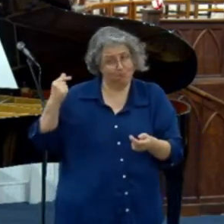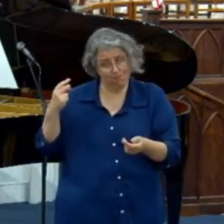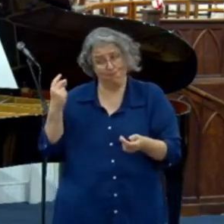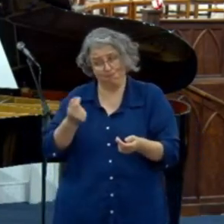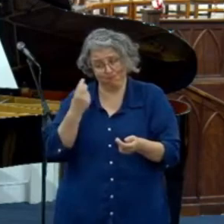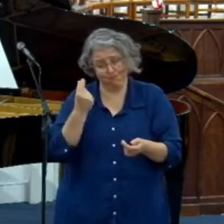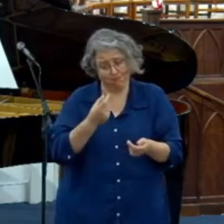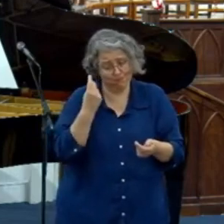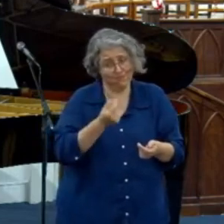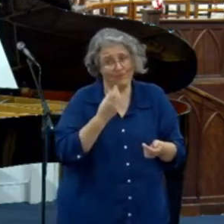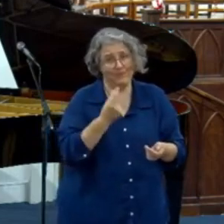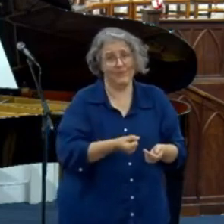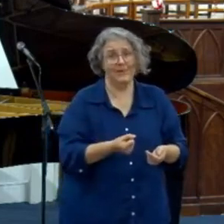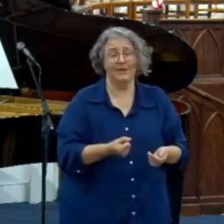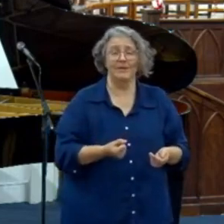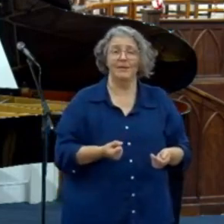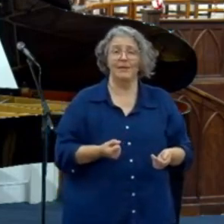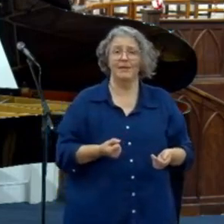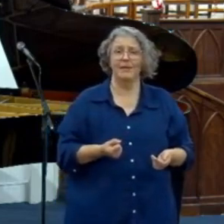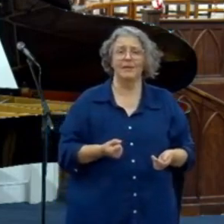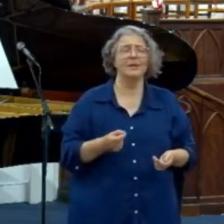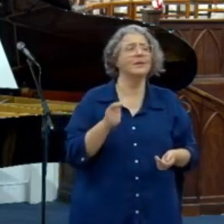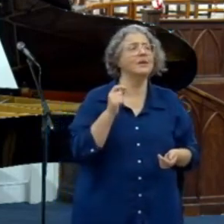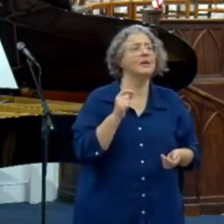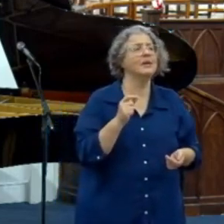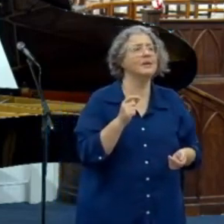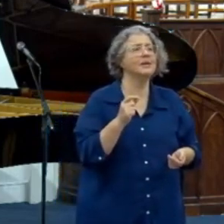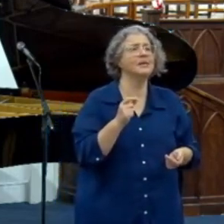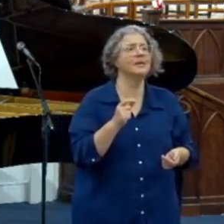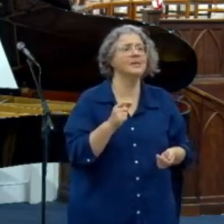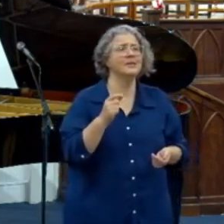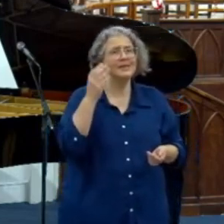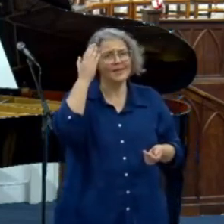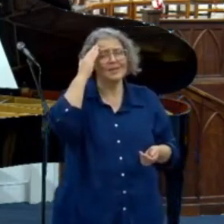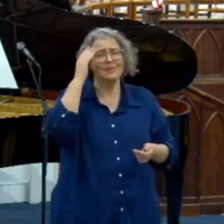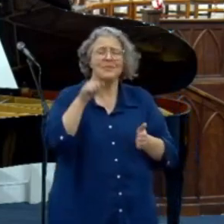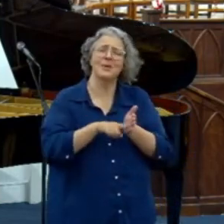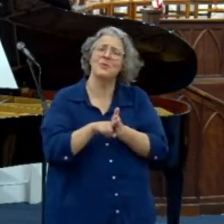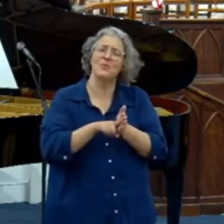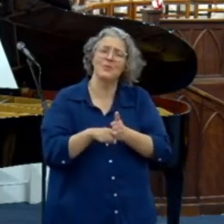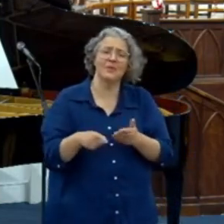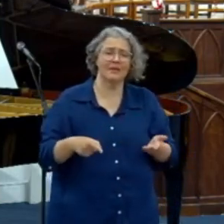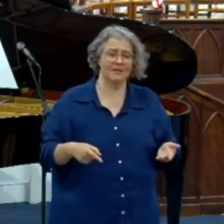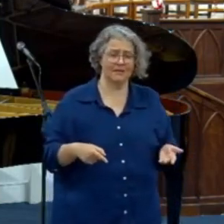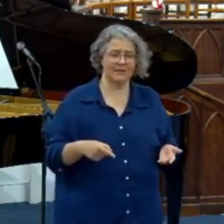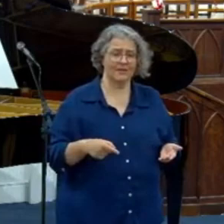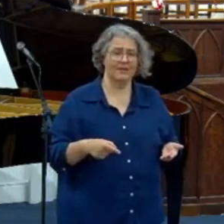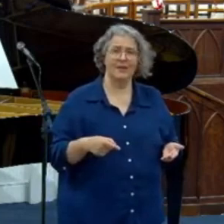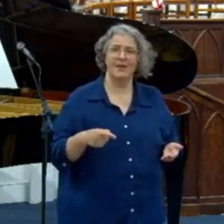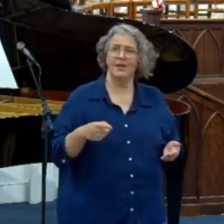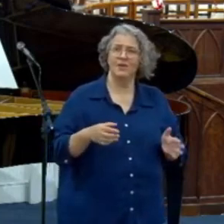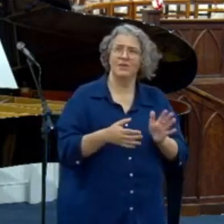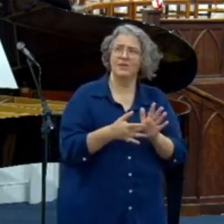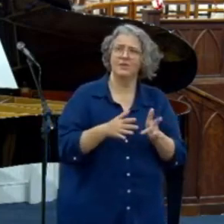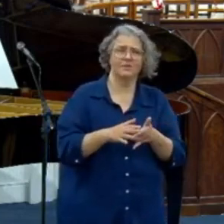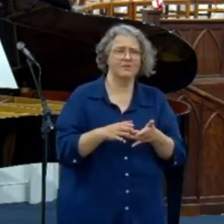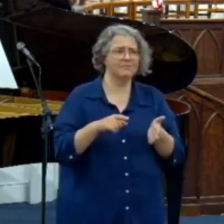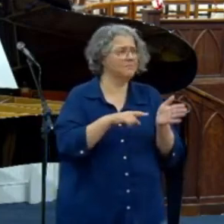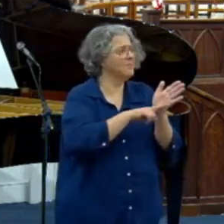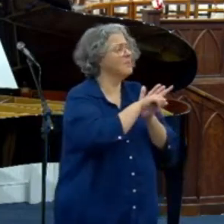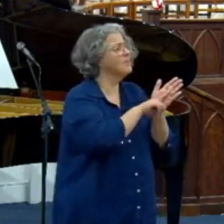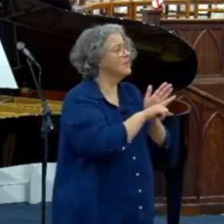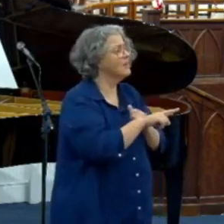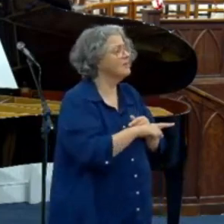maravilhoso, muito bom. Mas tu já pensou a pergunta? Na pergunta? A pessoa, se em determinado momento viesse um